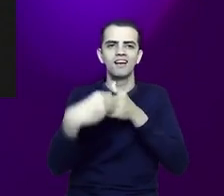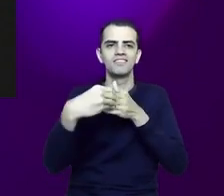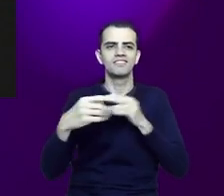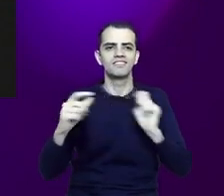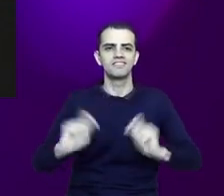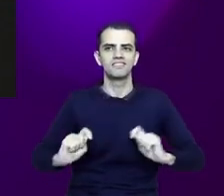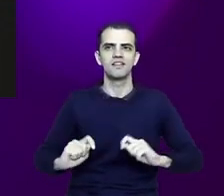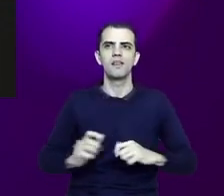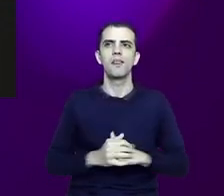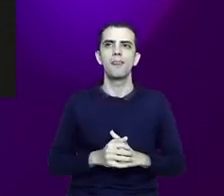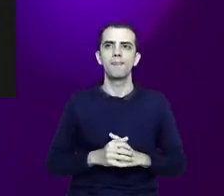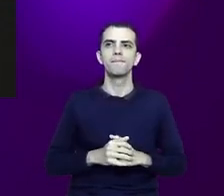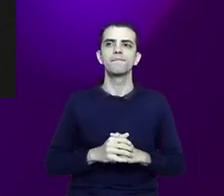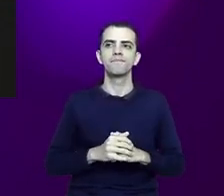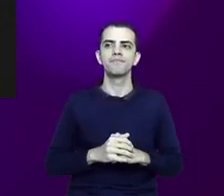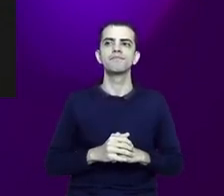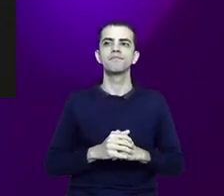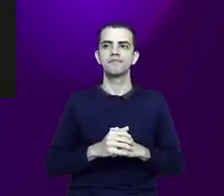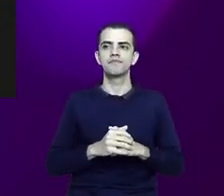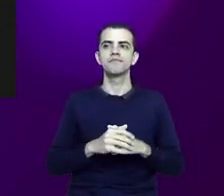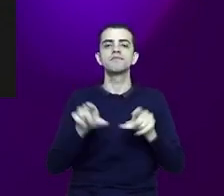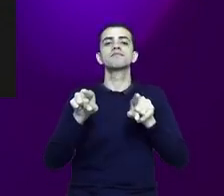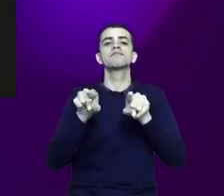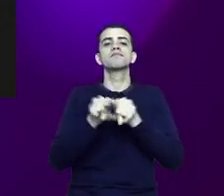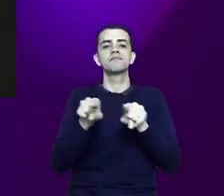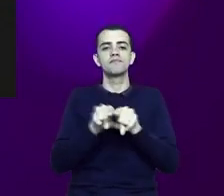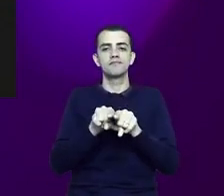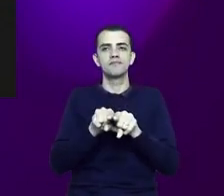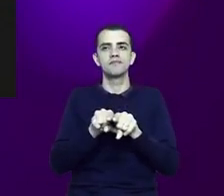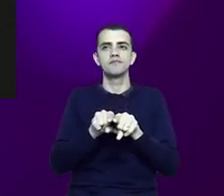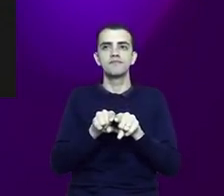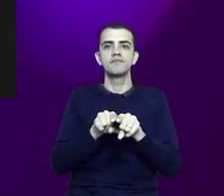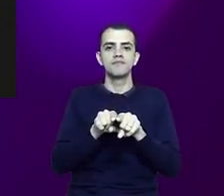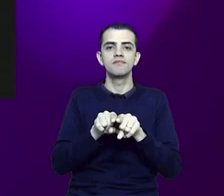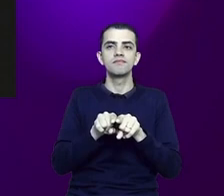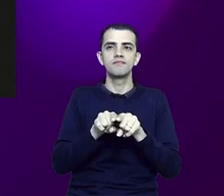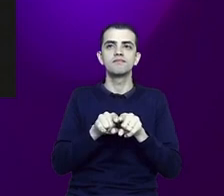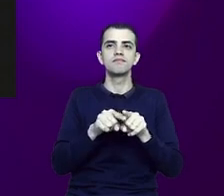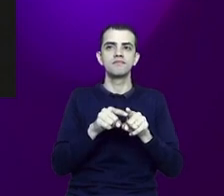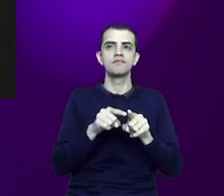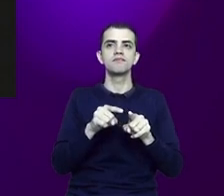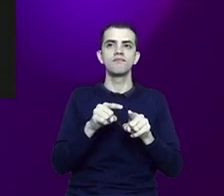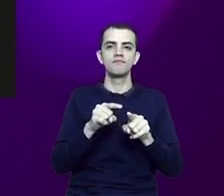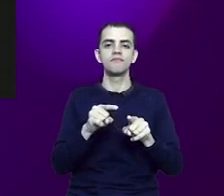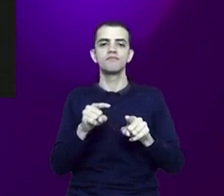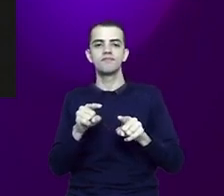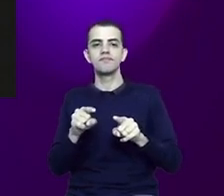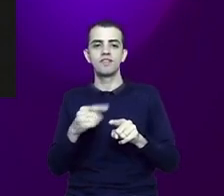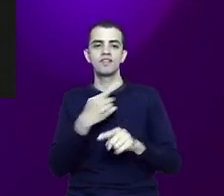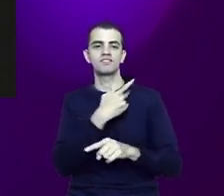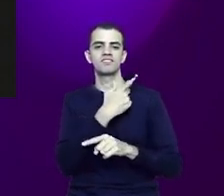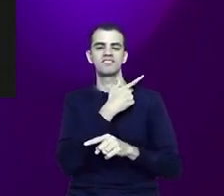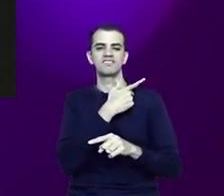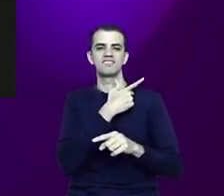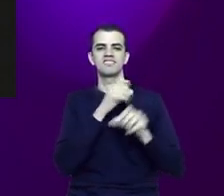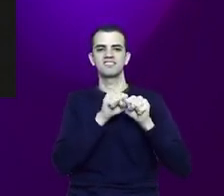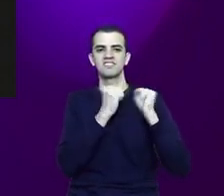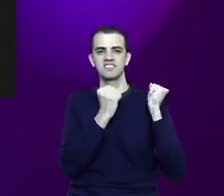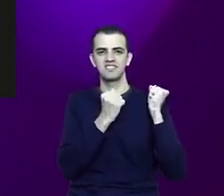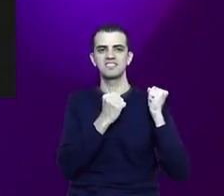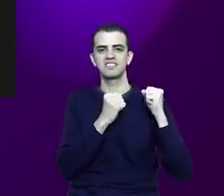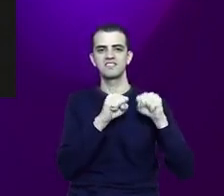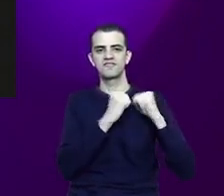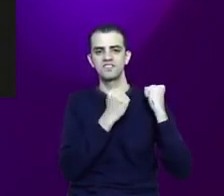artroscopia. E esse é um exemplo também do software dessa empresa, onde a gente fez no mesmo dia uma fratura de clavícula, onde a gente consegue ali já